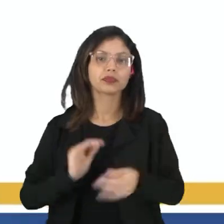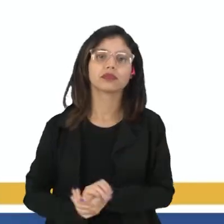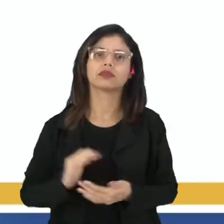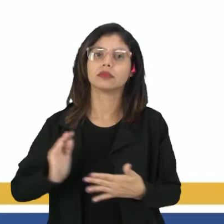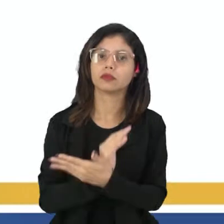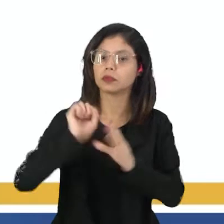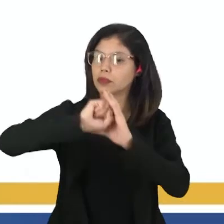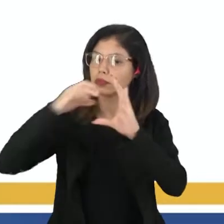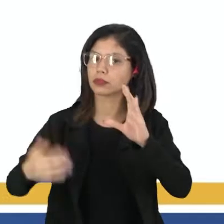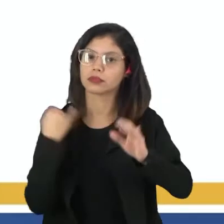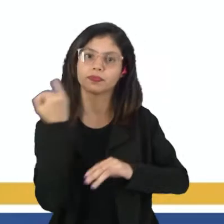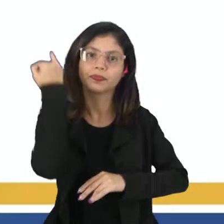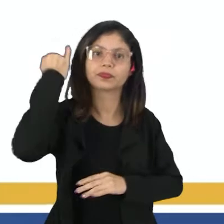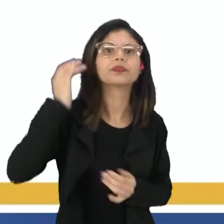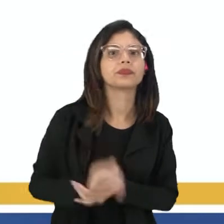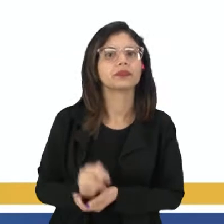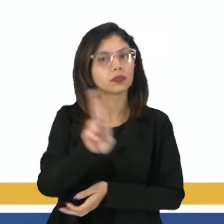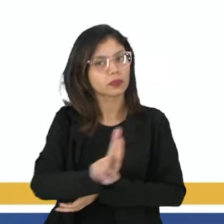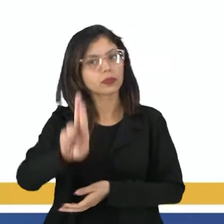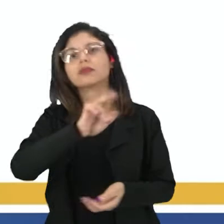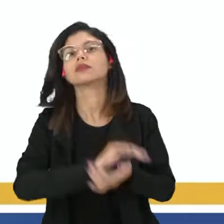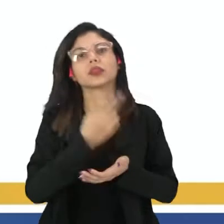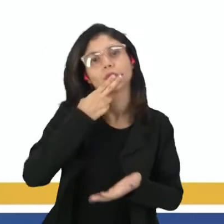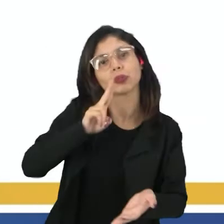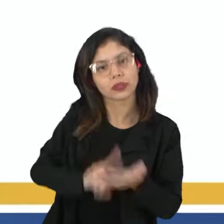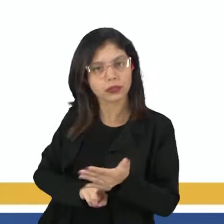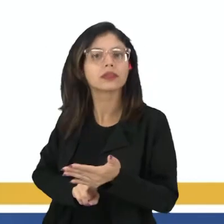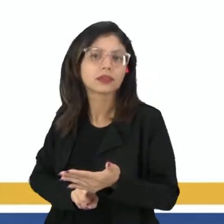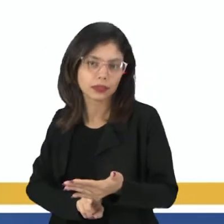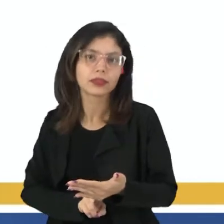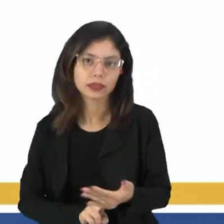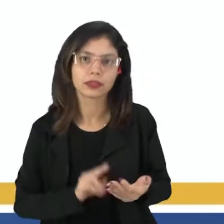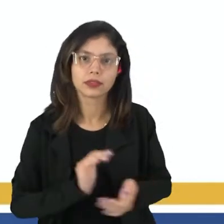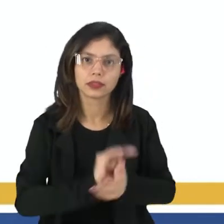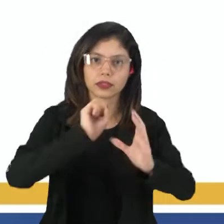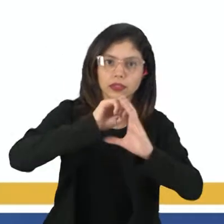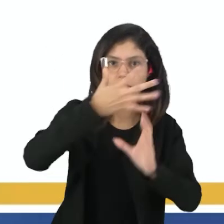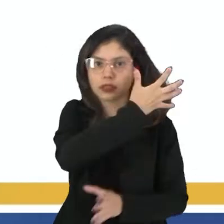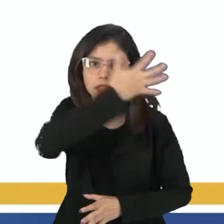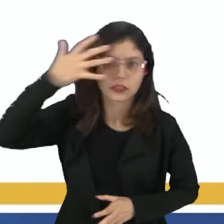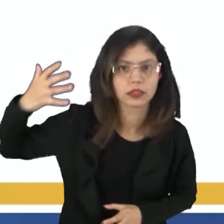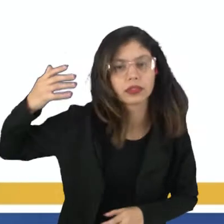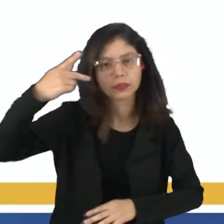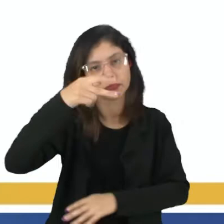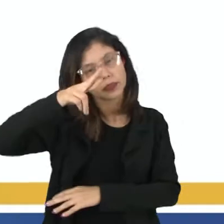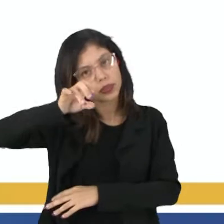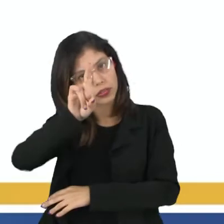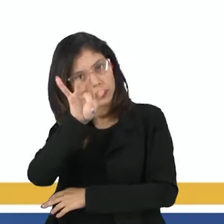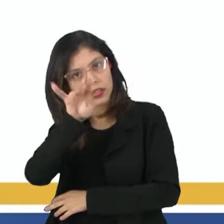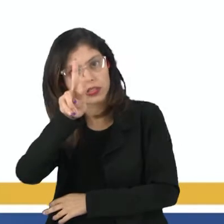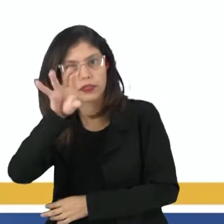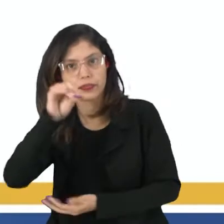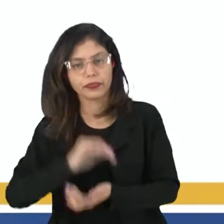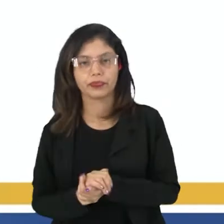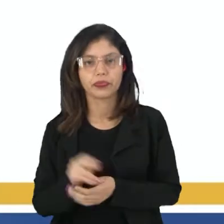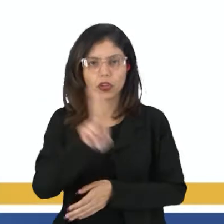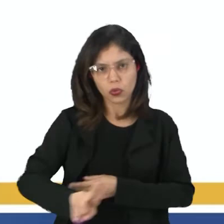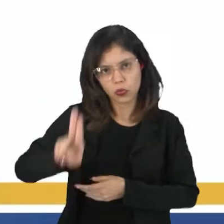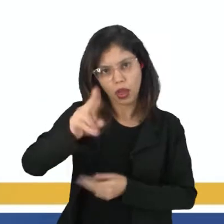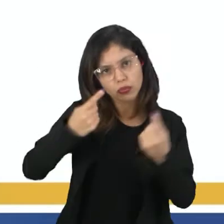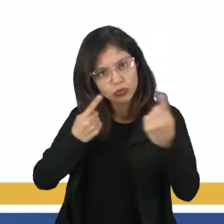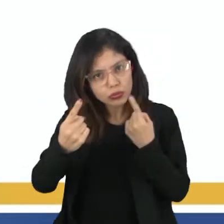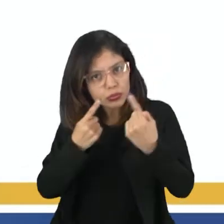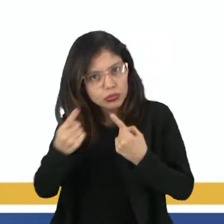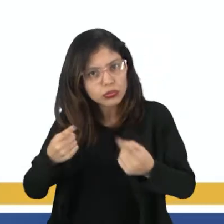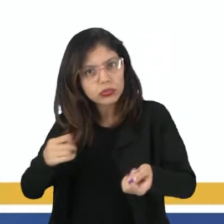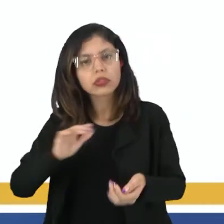uma das características mais específicas de uma carta de reclamação é o caráter persuasivo, pois ele vai usar um